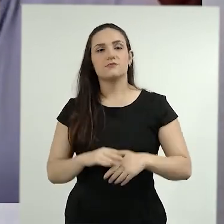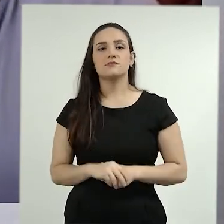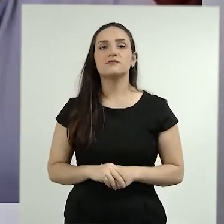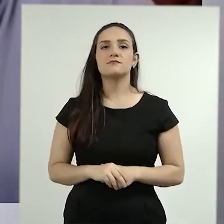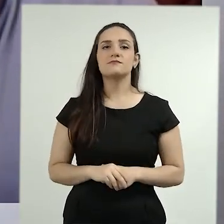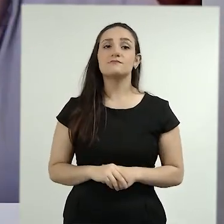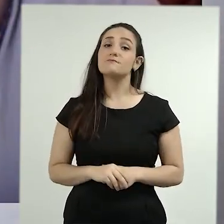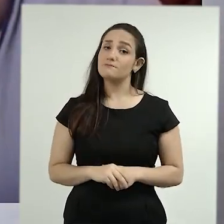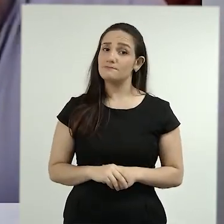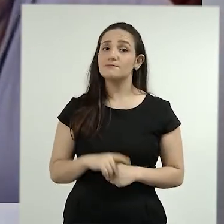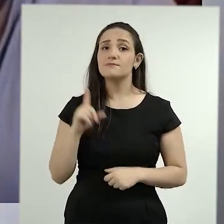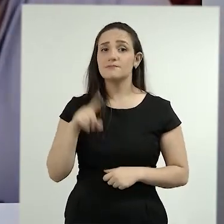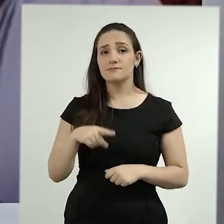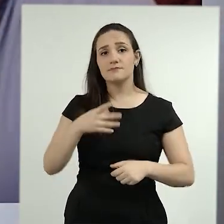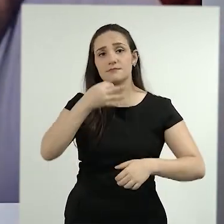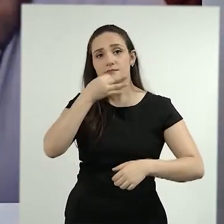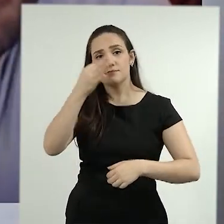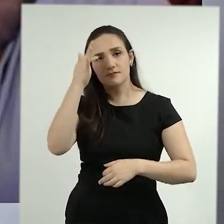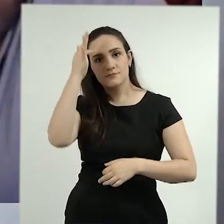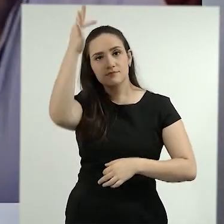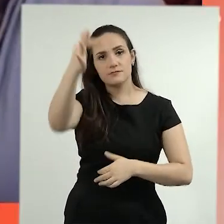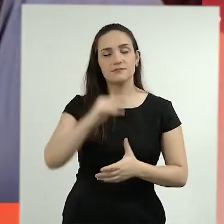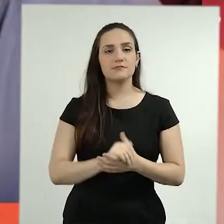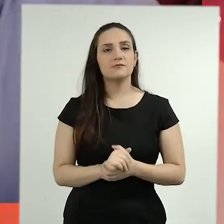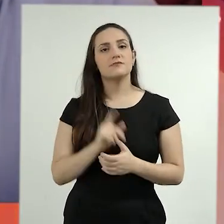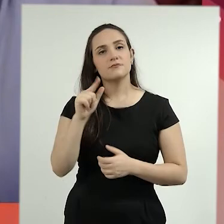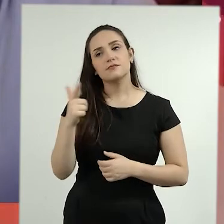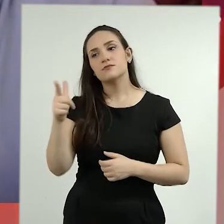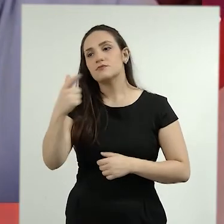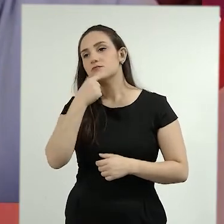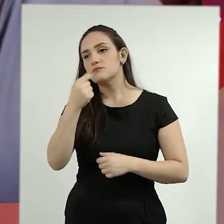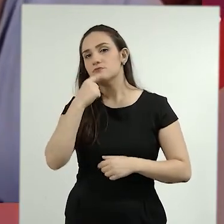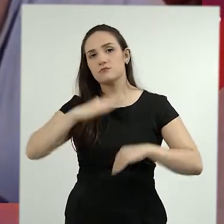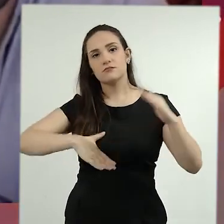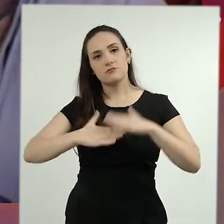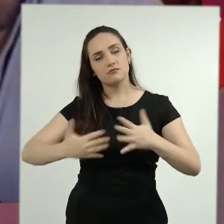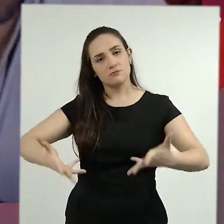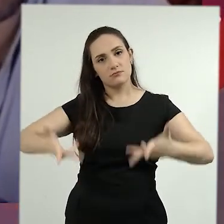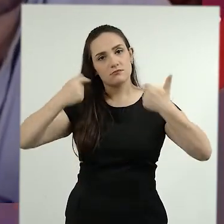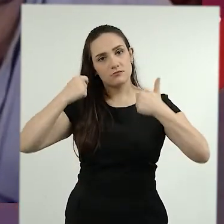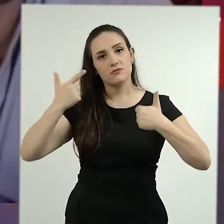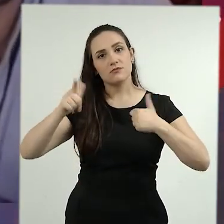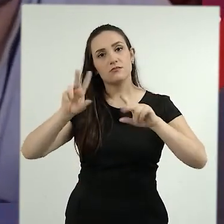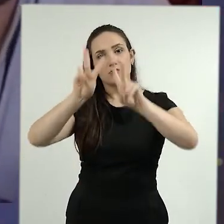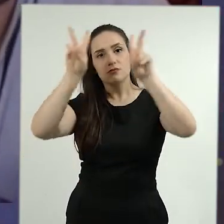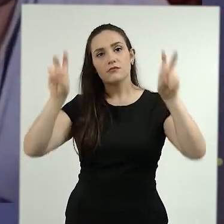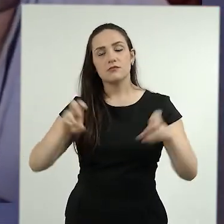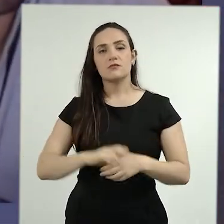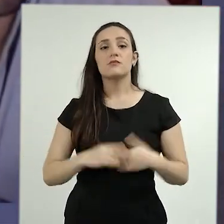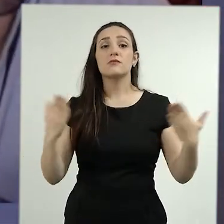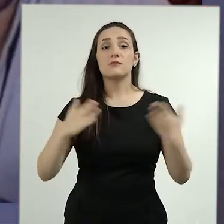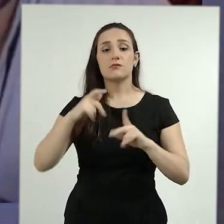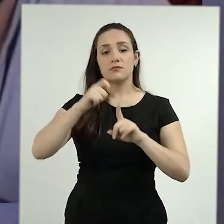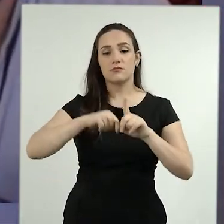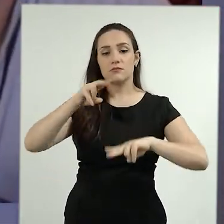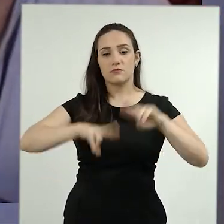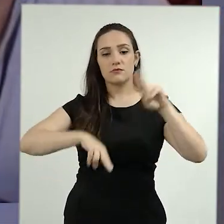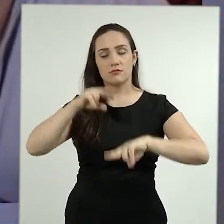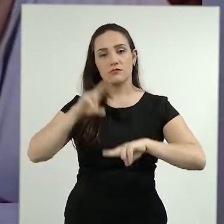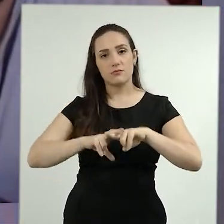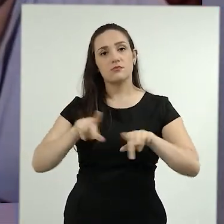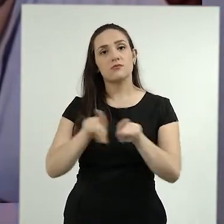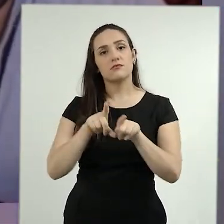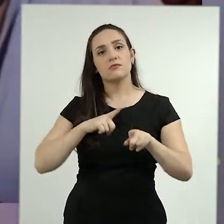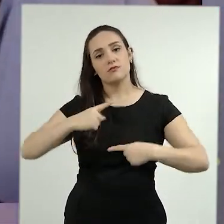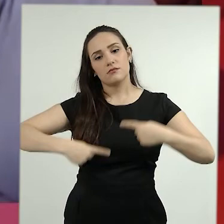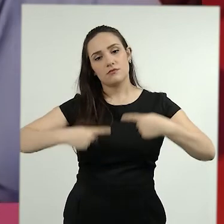bate-papo. Bom, e esse foi o Perspectiva, com mais um especialista, mais um tema. Lembrando que nesse mês de